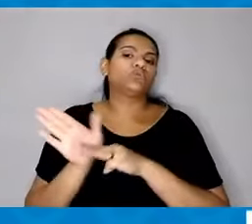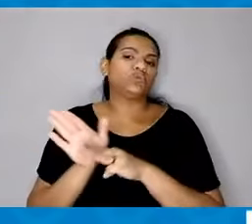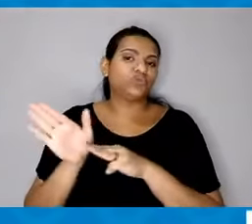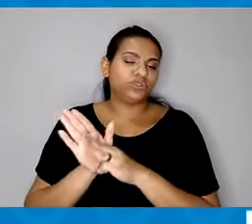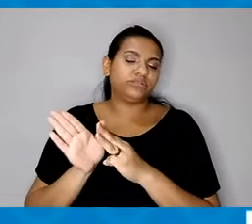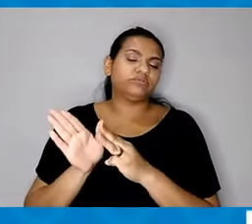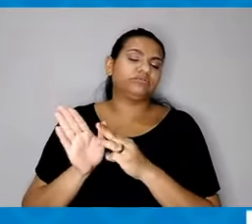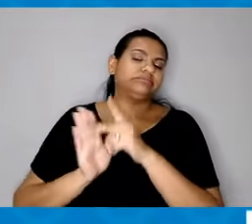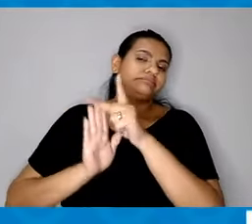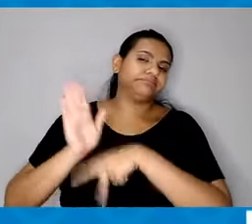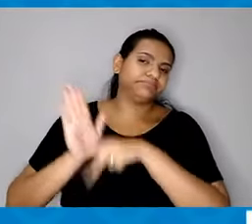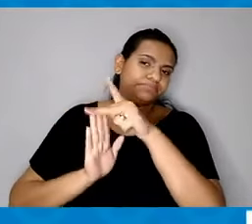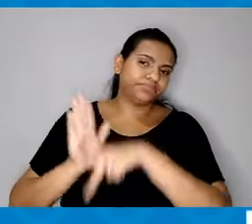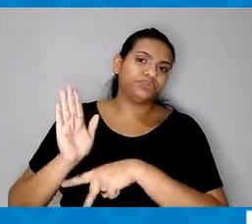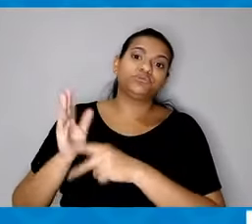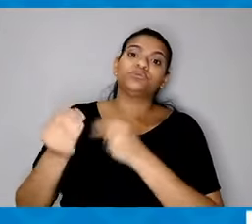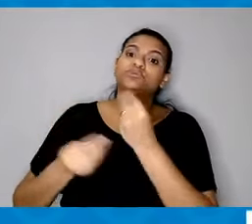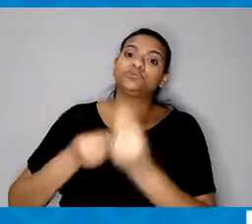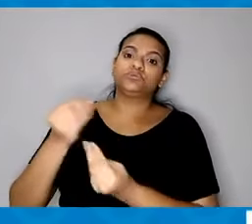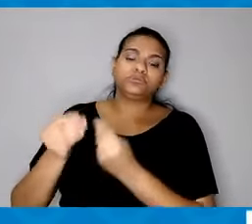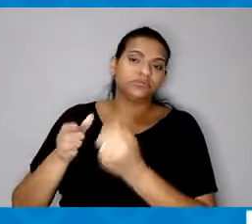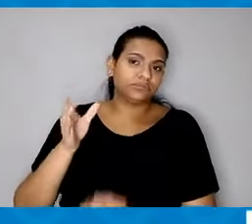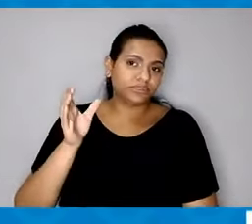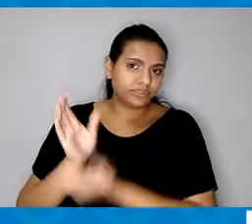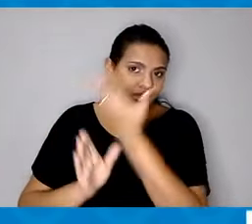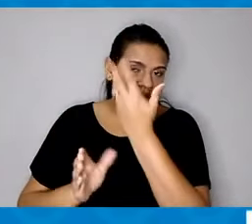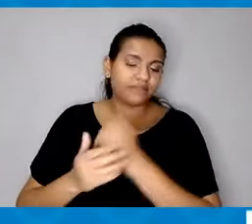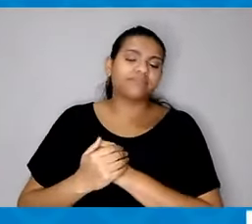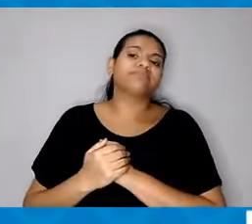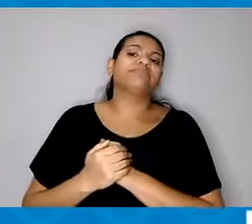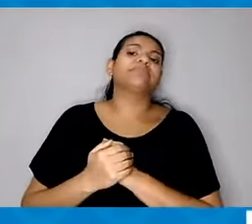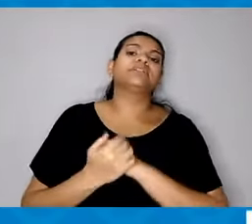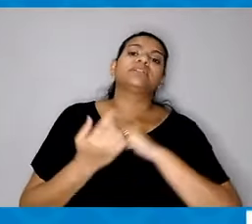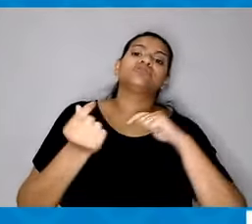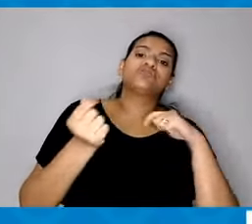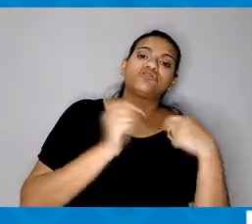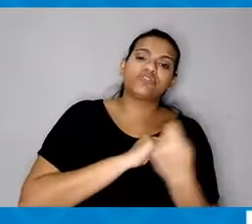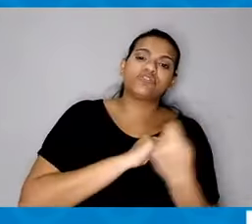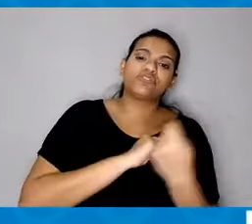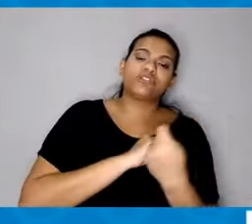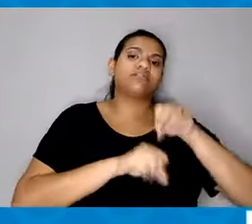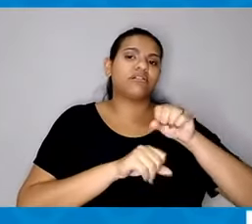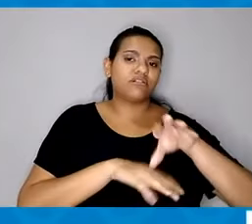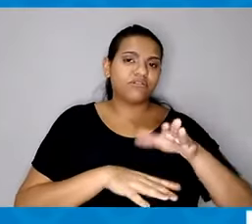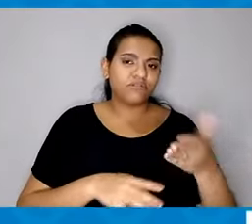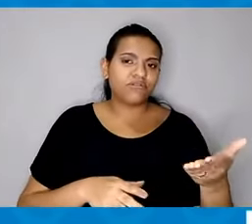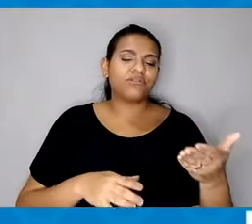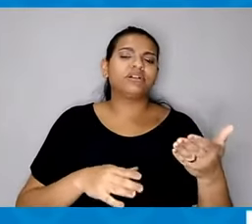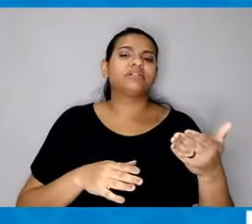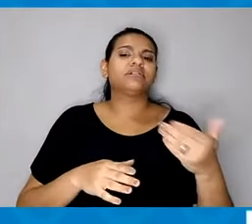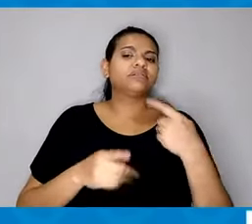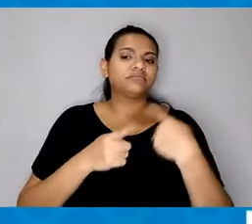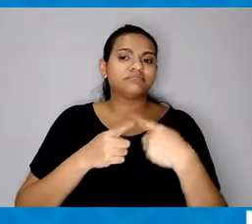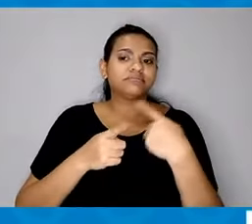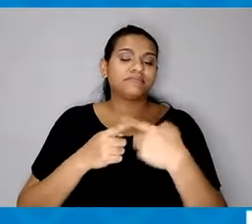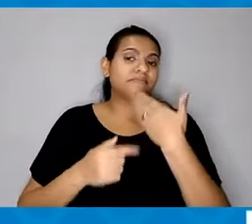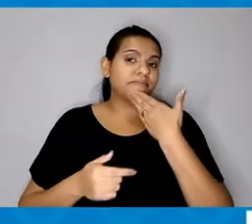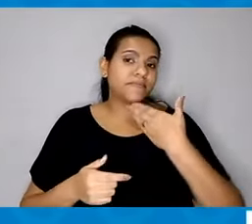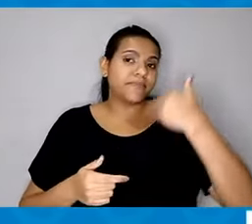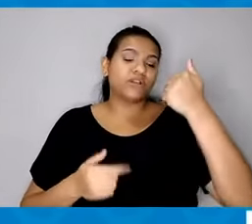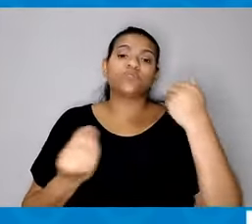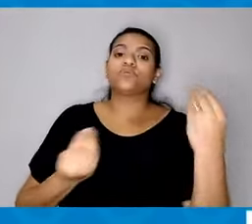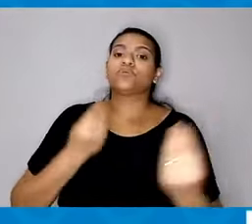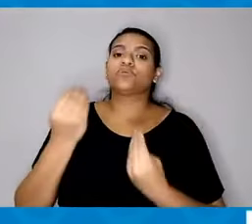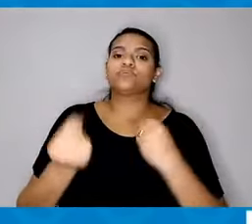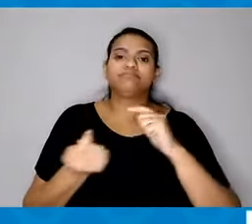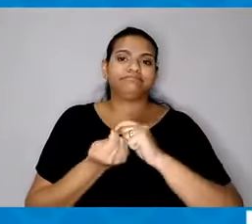de challenge-based learning, de um monte dessas metodologias ativas, para ver quais se adaptam melhor para suas condições. Então, o